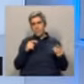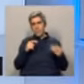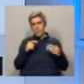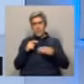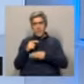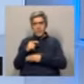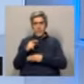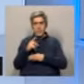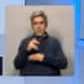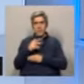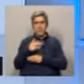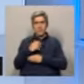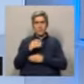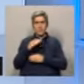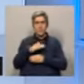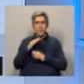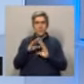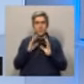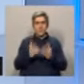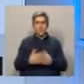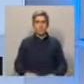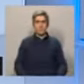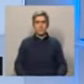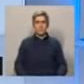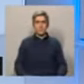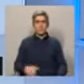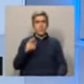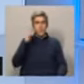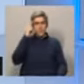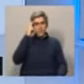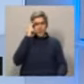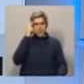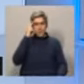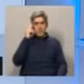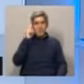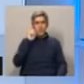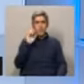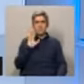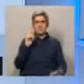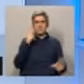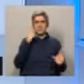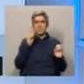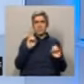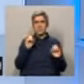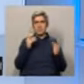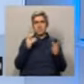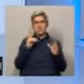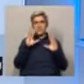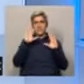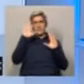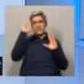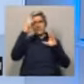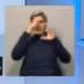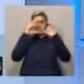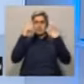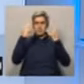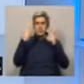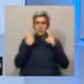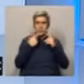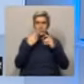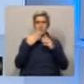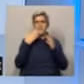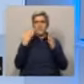de nordeste, sendo fraco de um modo geral. Quanto à Madeira, um dia sem nada especial a assinalar, períodos de céu muito nublado, o vento de